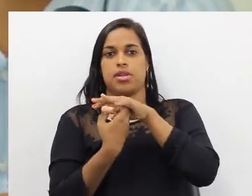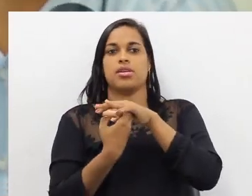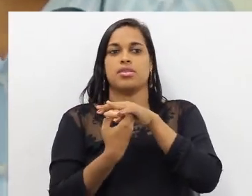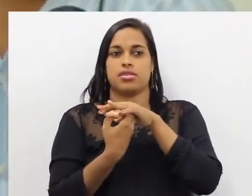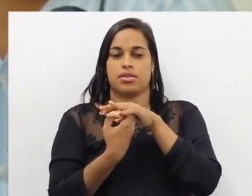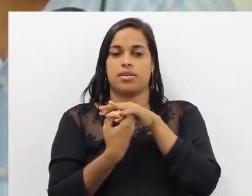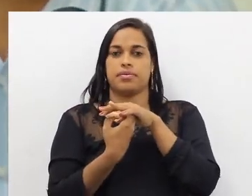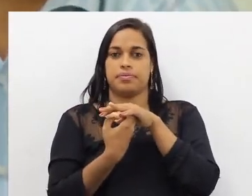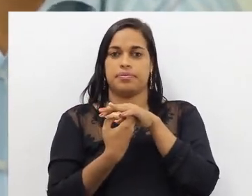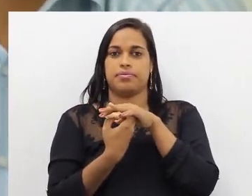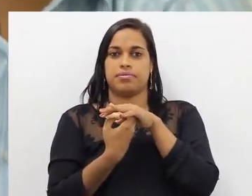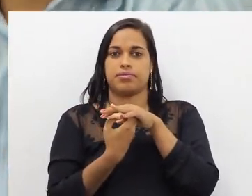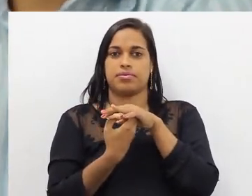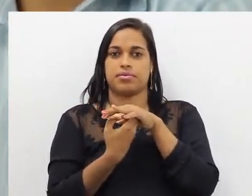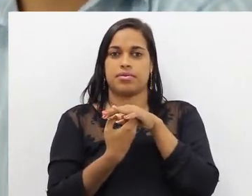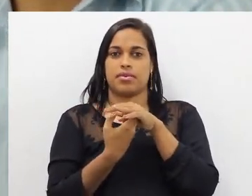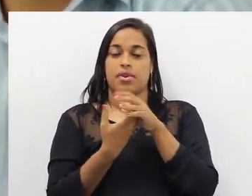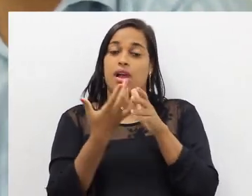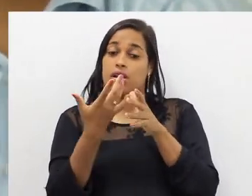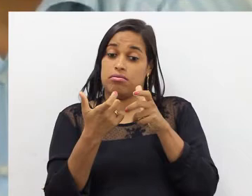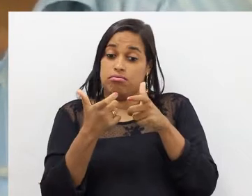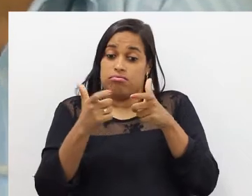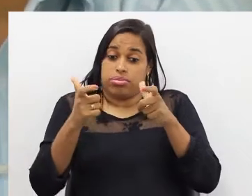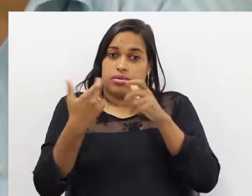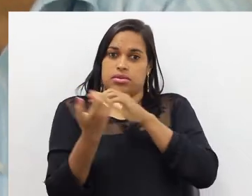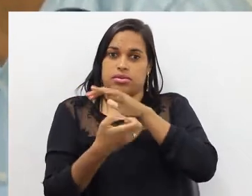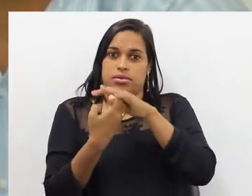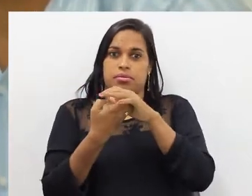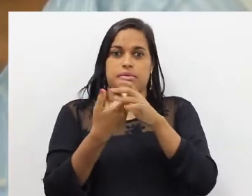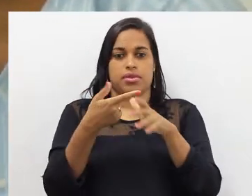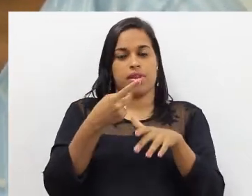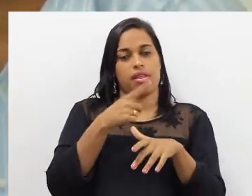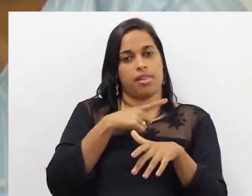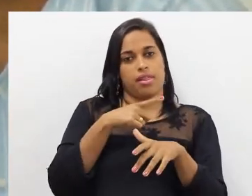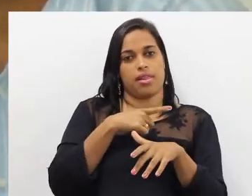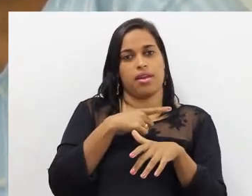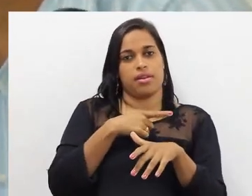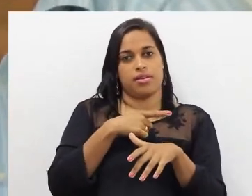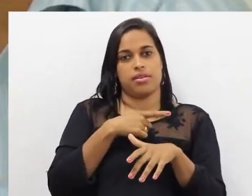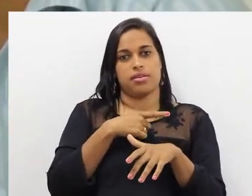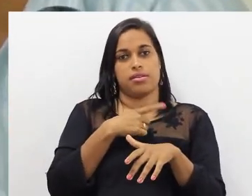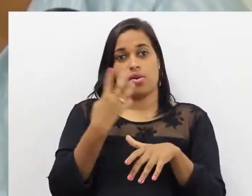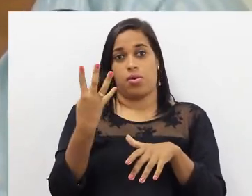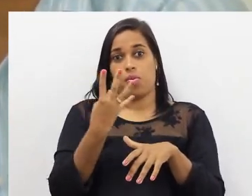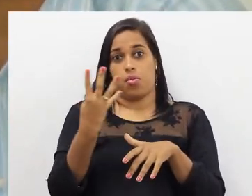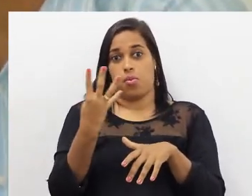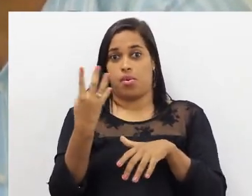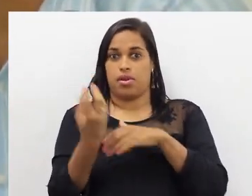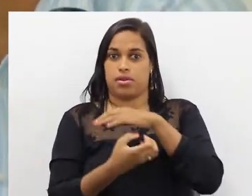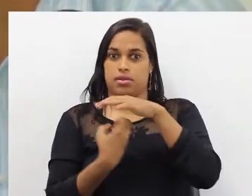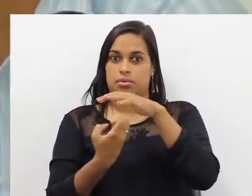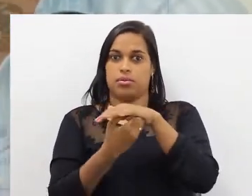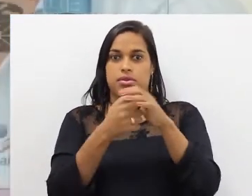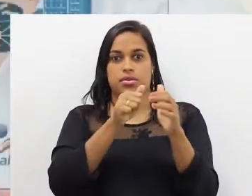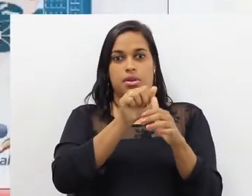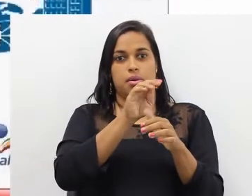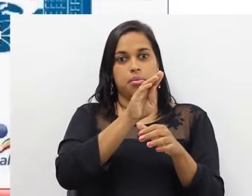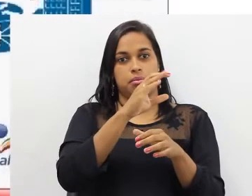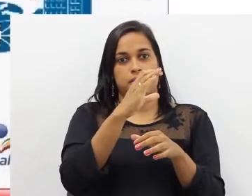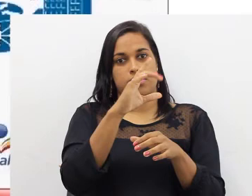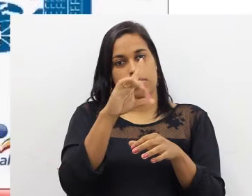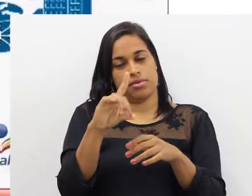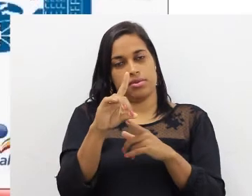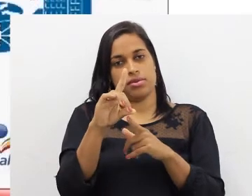gente costuma dizer que as grandes corporações, feito essa aí, eu tenho 4 empresas aí, a empresa A, B, C e